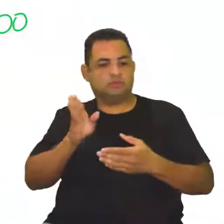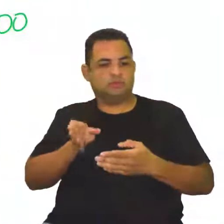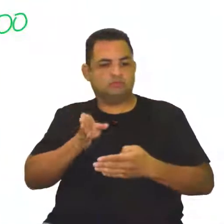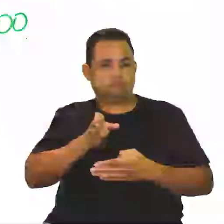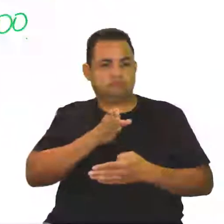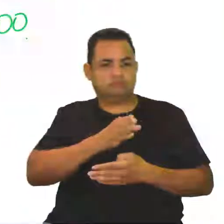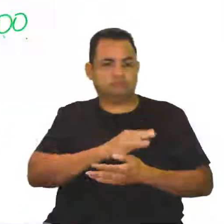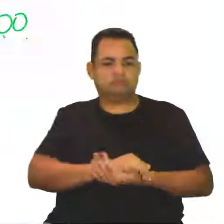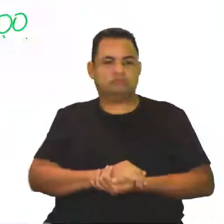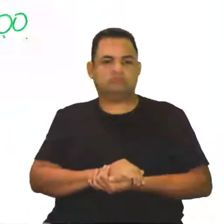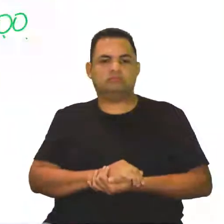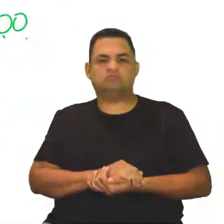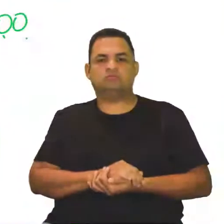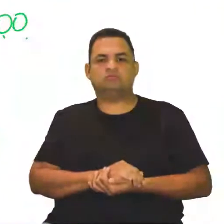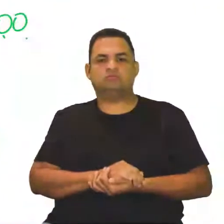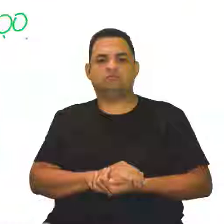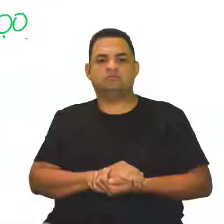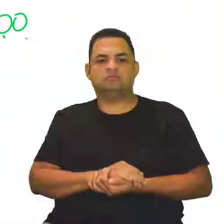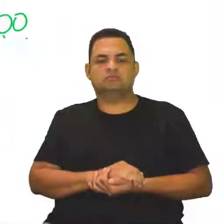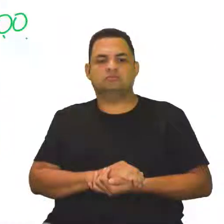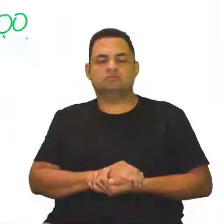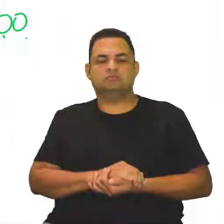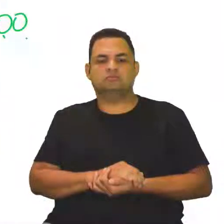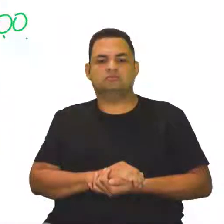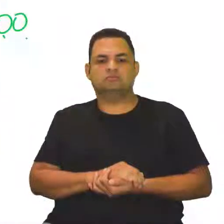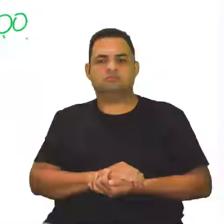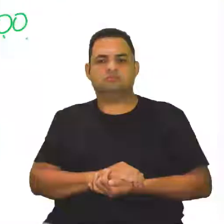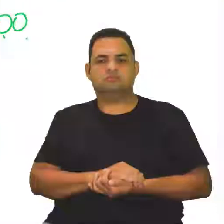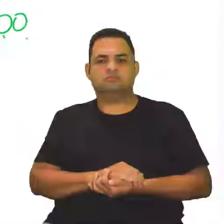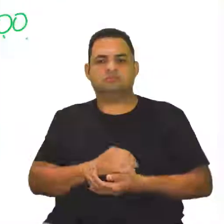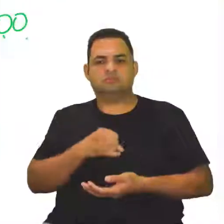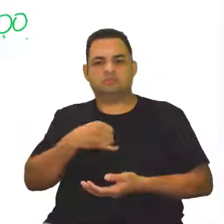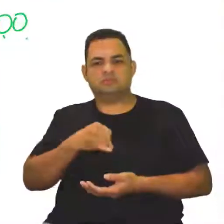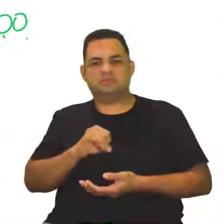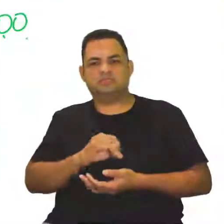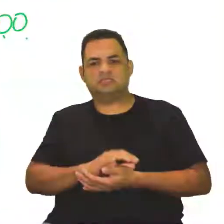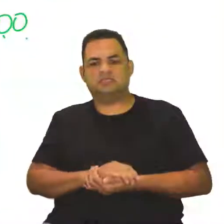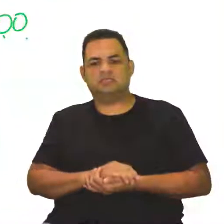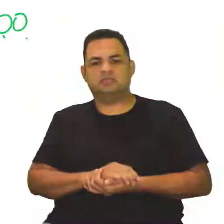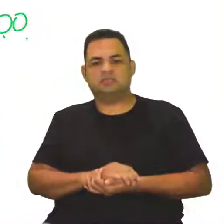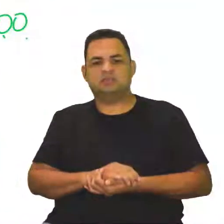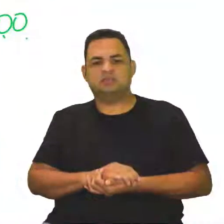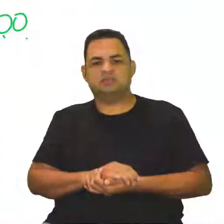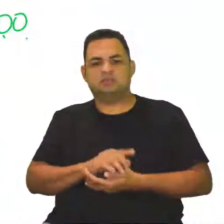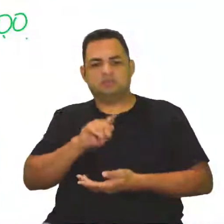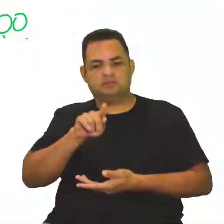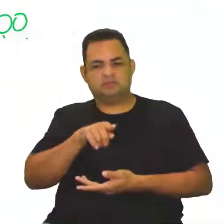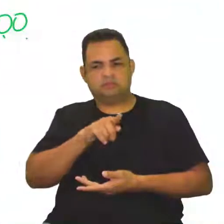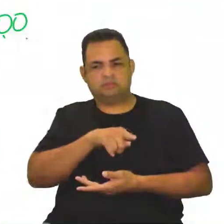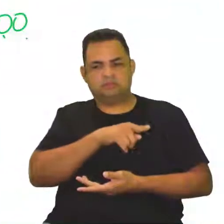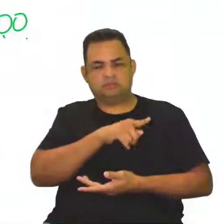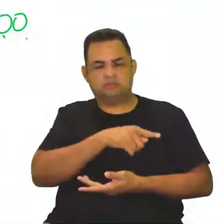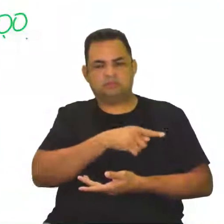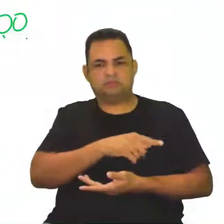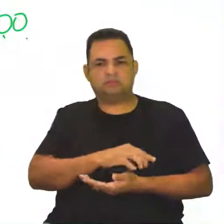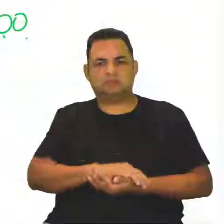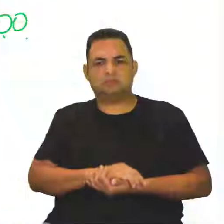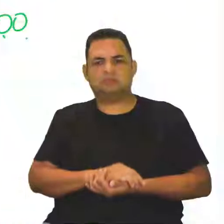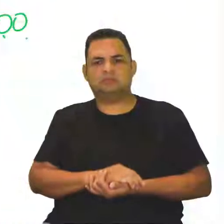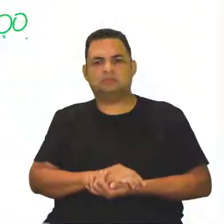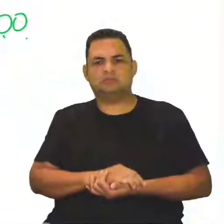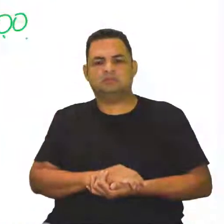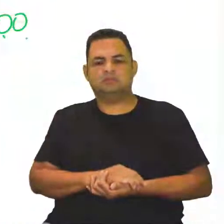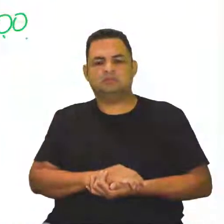casinhas, tá bom? Ou você anda 3 casinhas. Se você dividir por 1000 ou andar 1, 2,